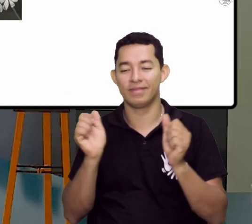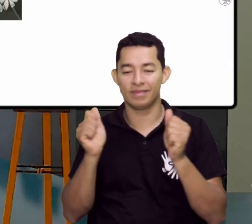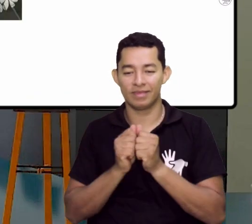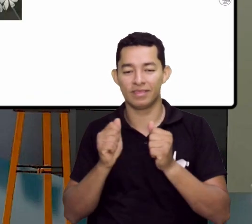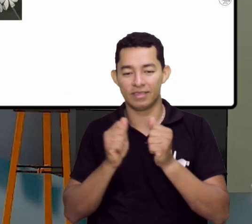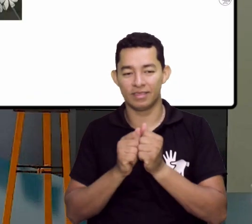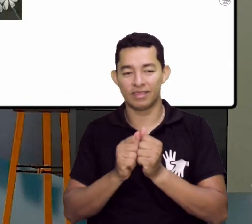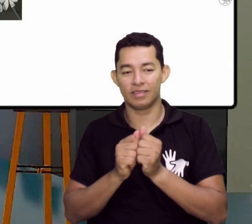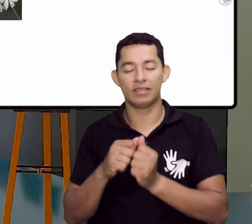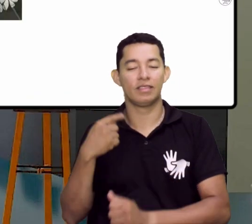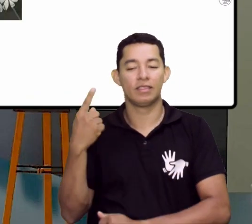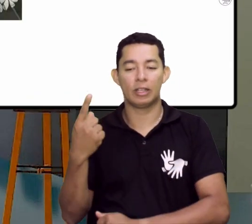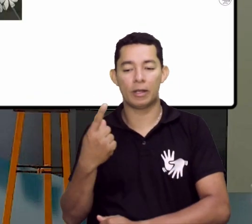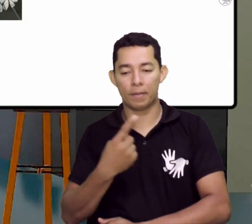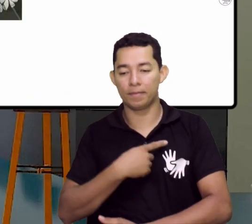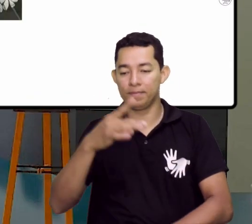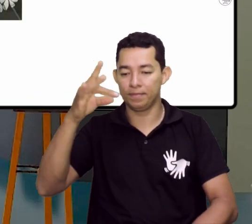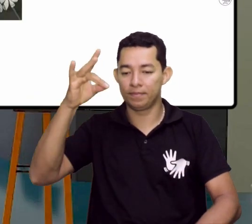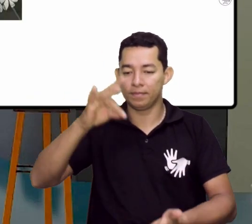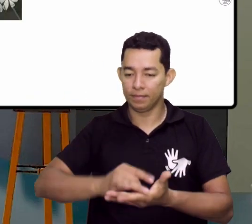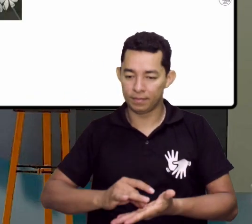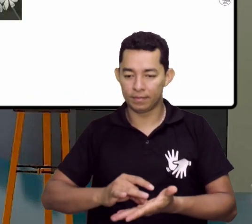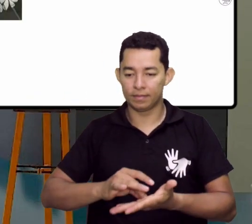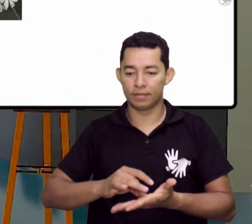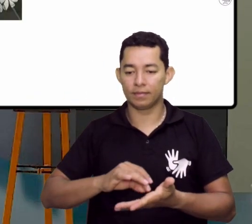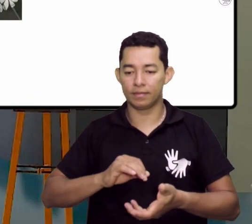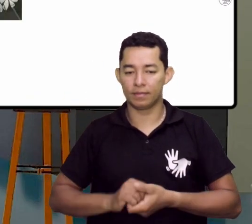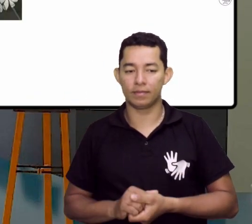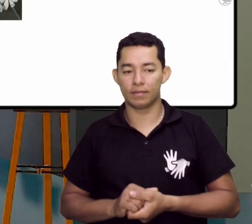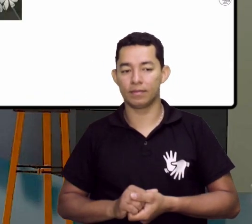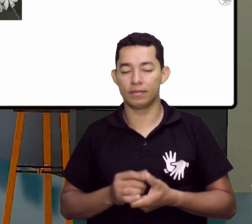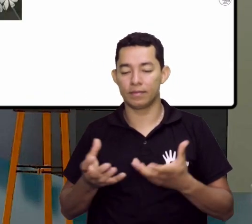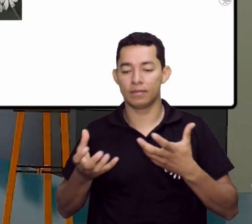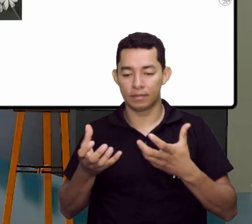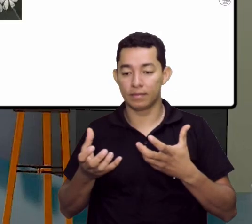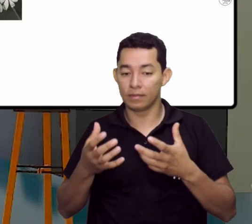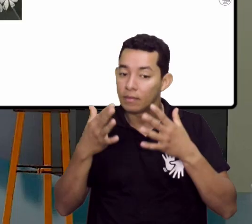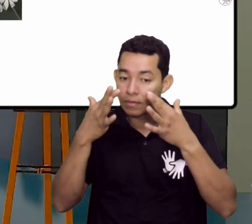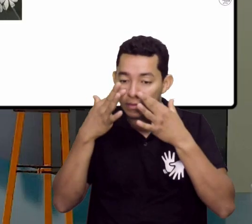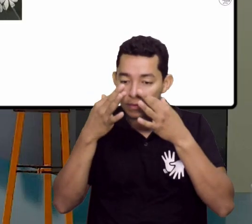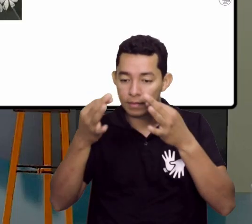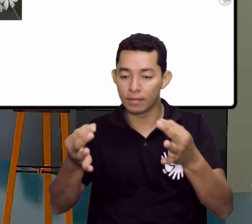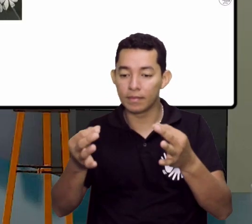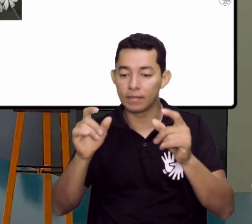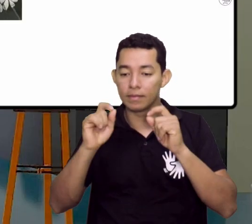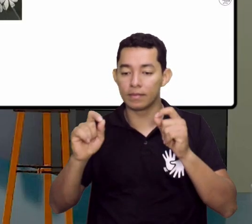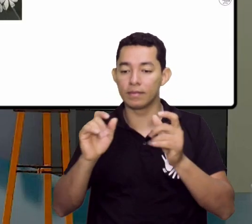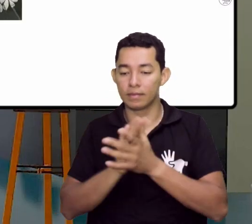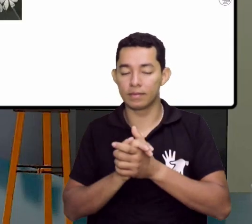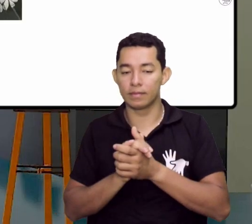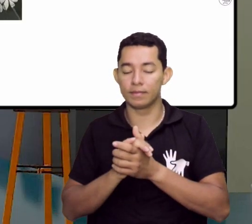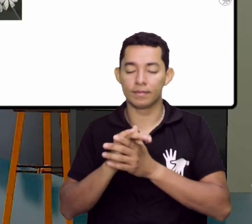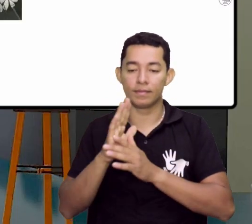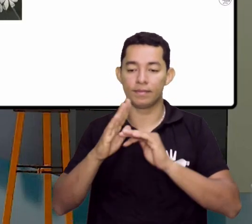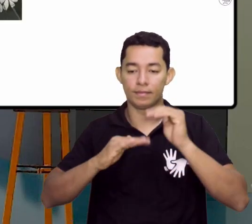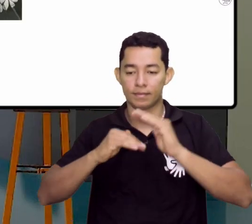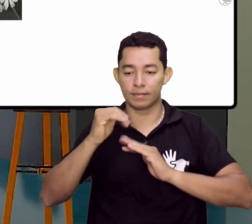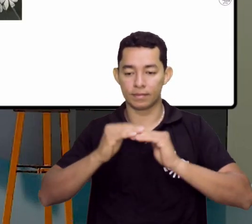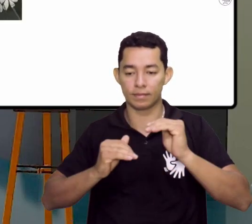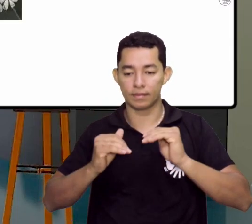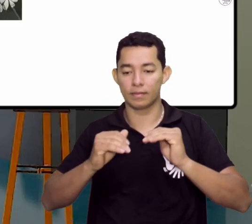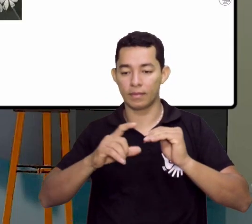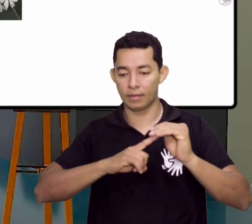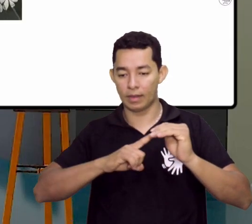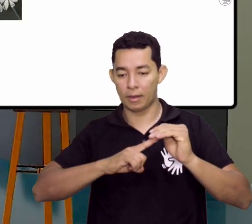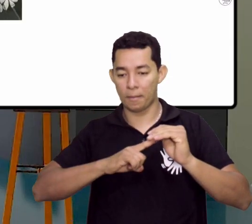juntando ela com a nossa realidade, né? Mas eu queria também chamar a atenção para o fato de que o artista ele está